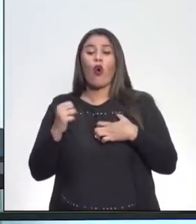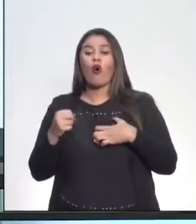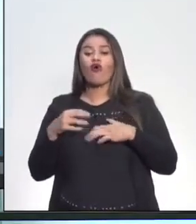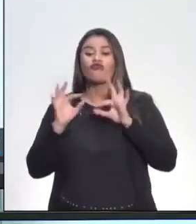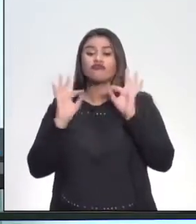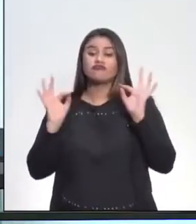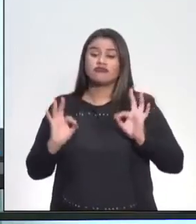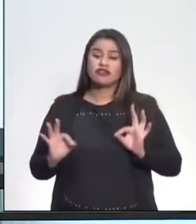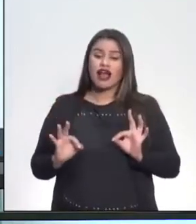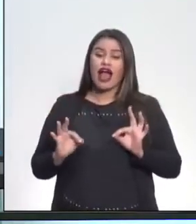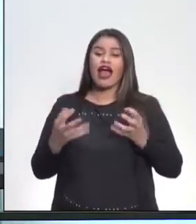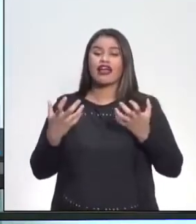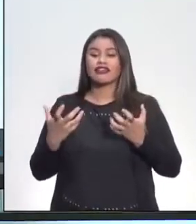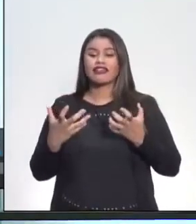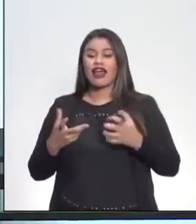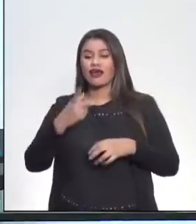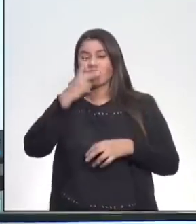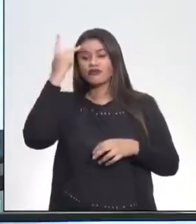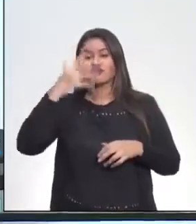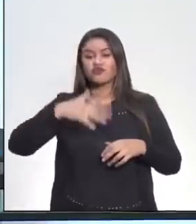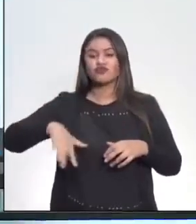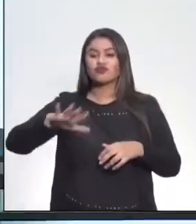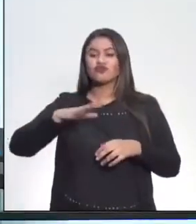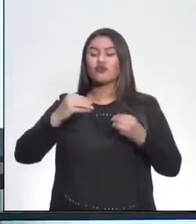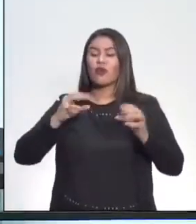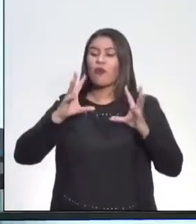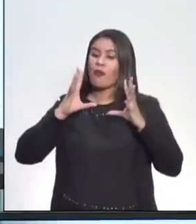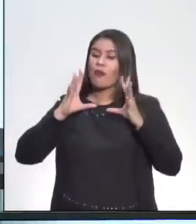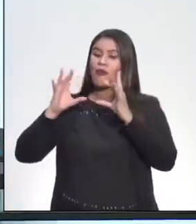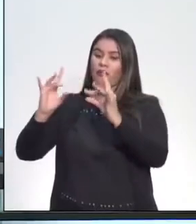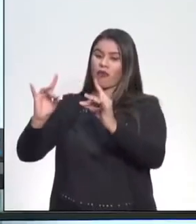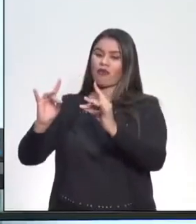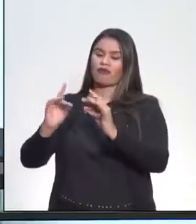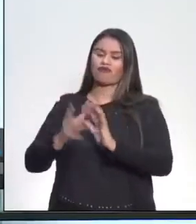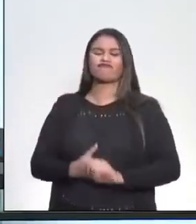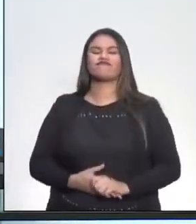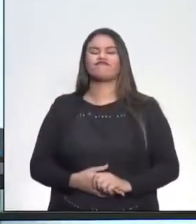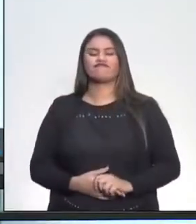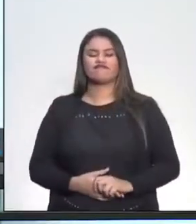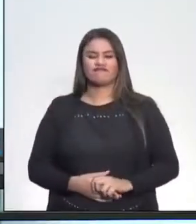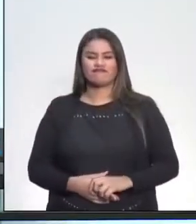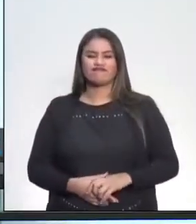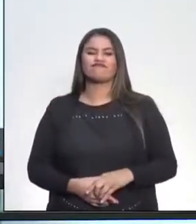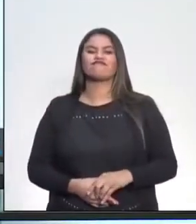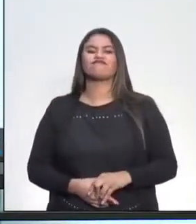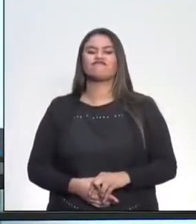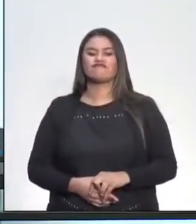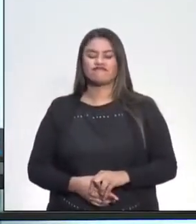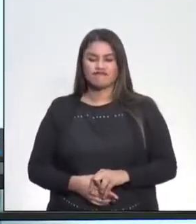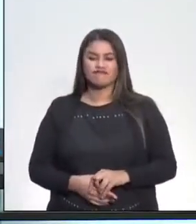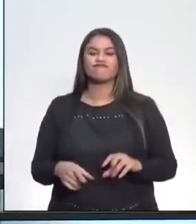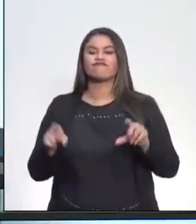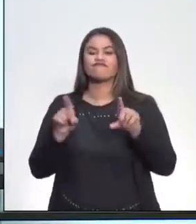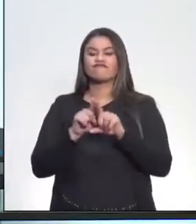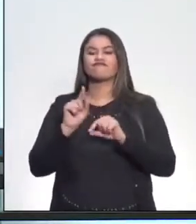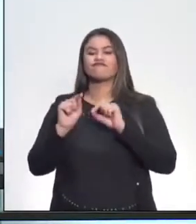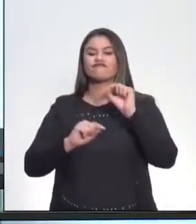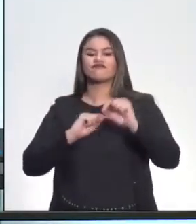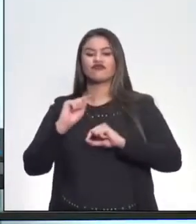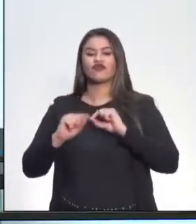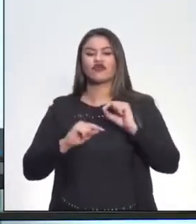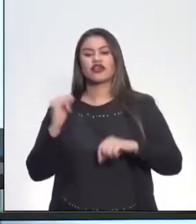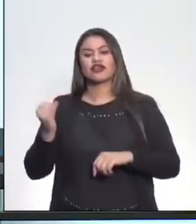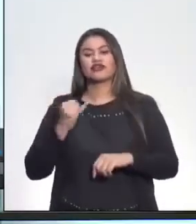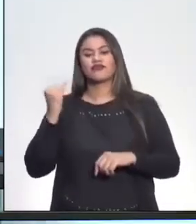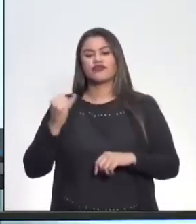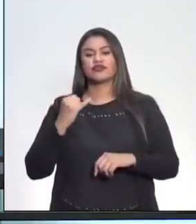quer simplesmente, né, colocar aquilo para as pessoas, tá bom? E, claro, né, a importância é justamente de manter